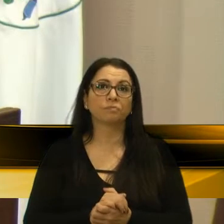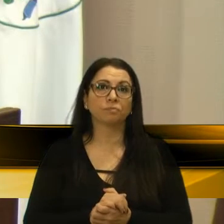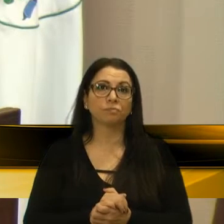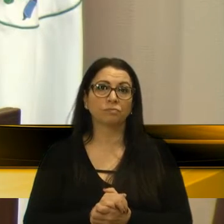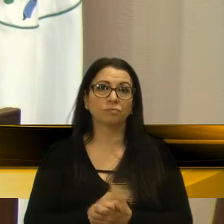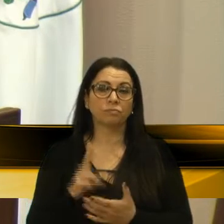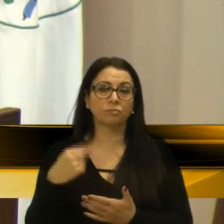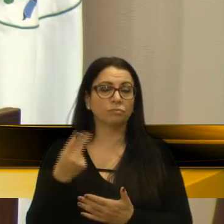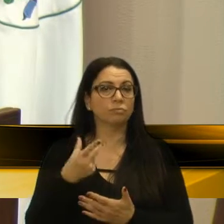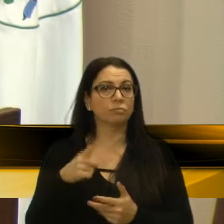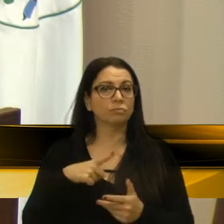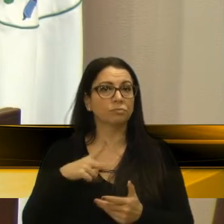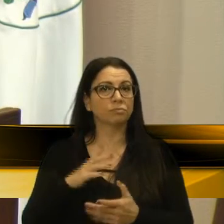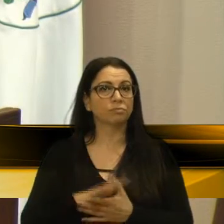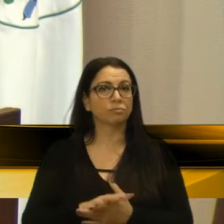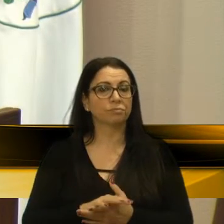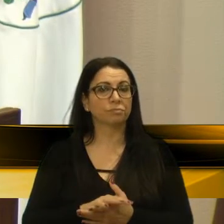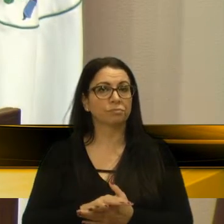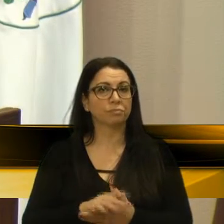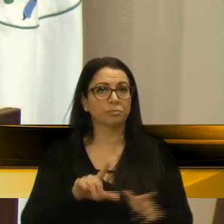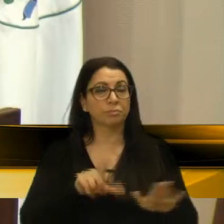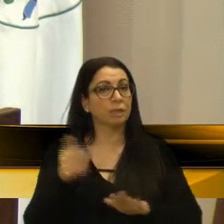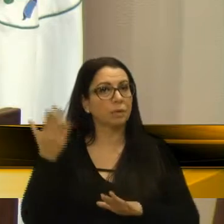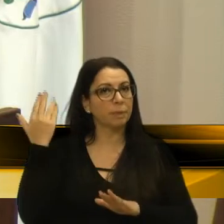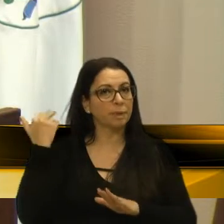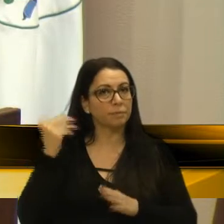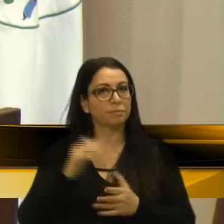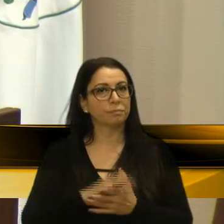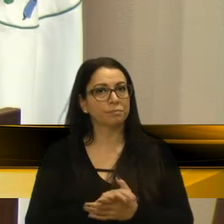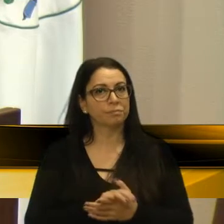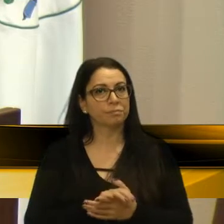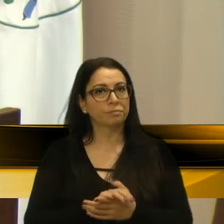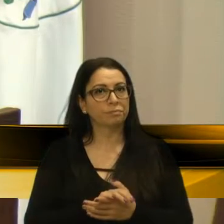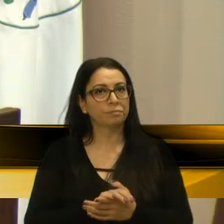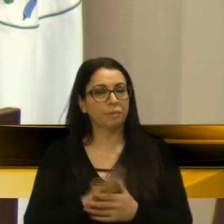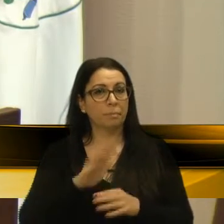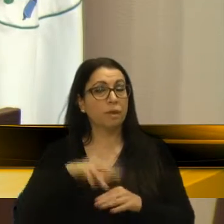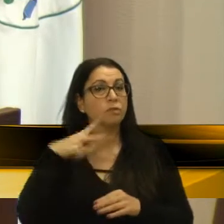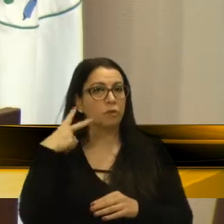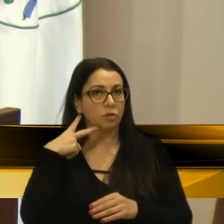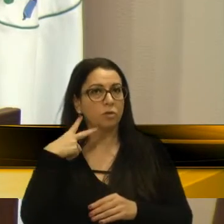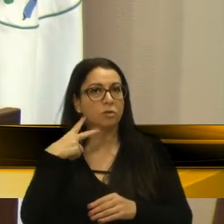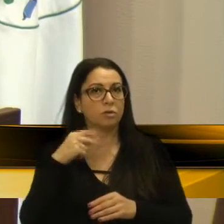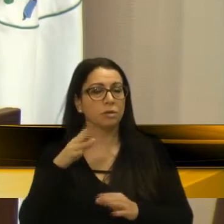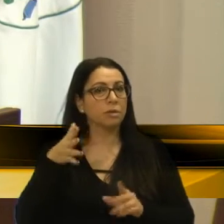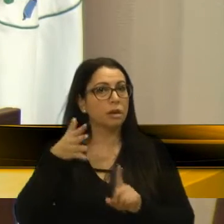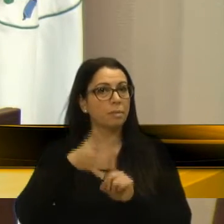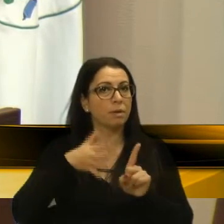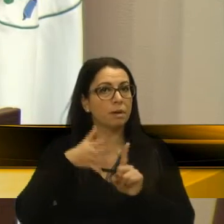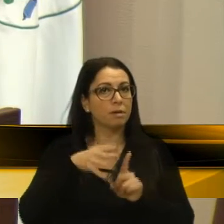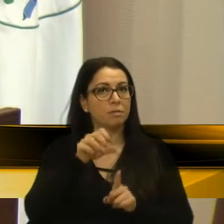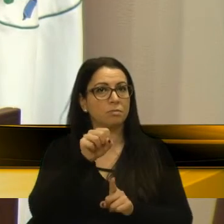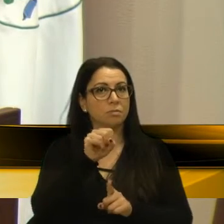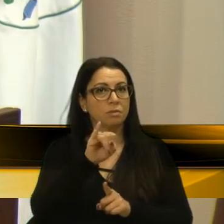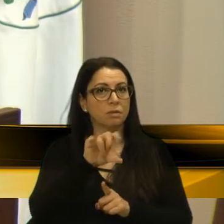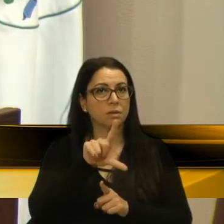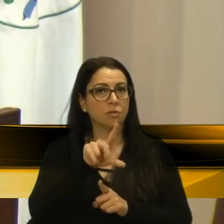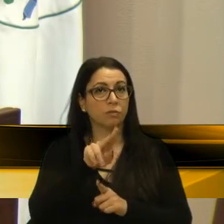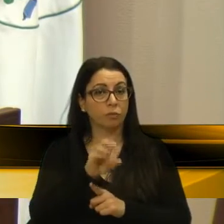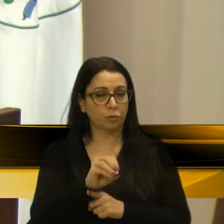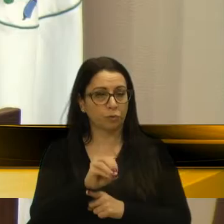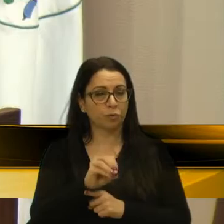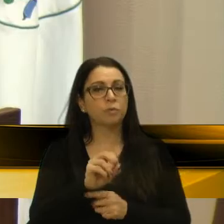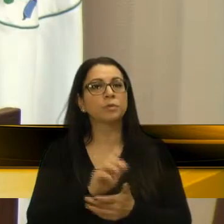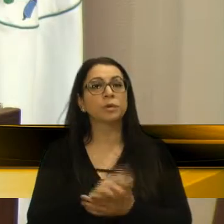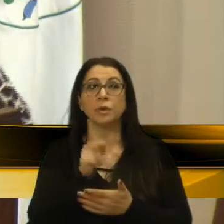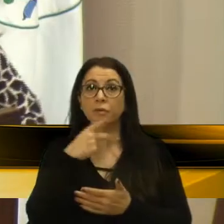Nós estivemos, na semana passada, mais vereadores dessa casa estiveram na palestra do Silvio Barros, e